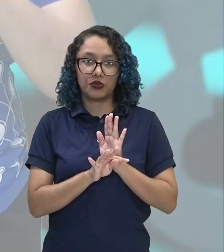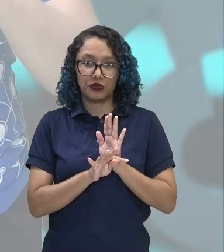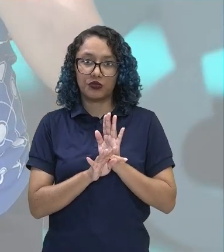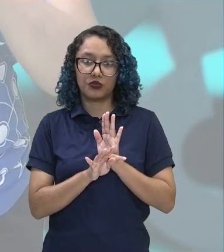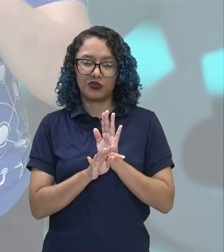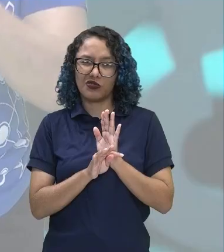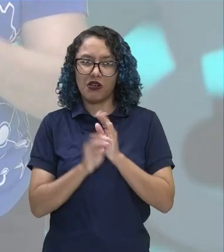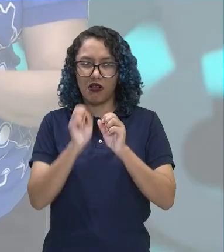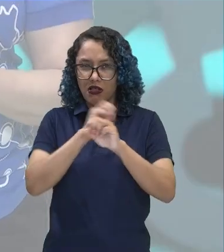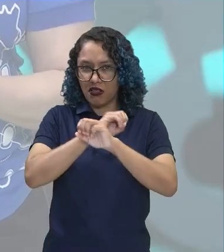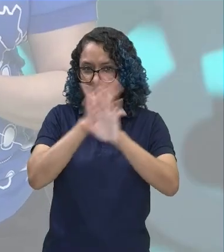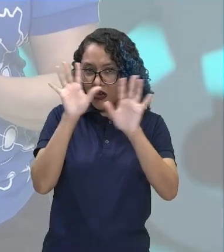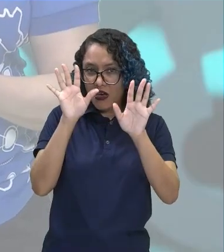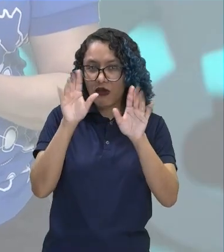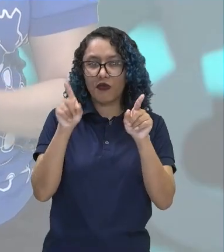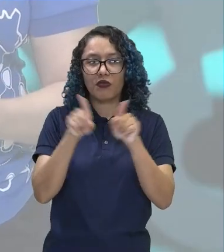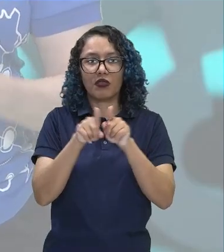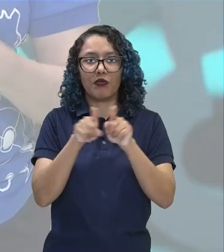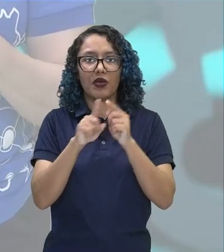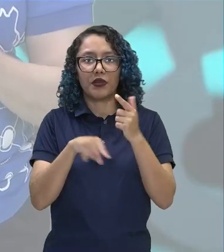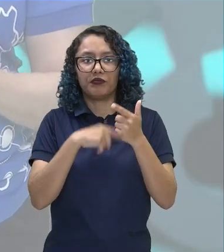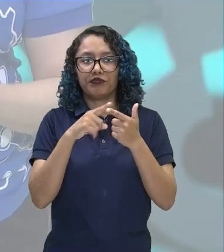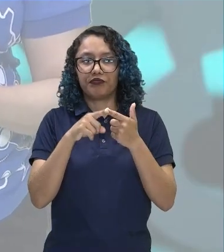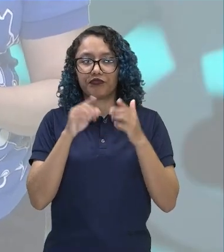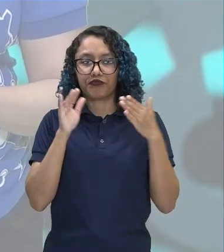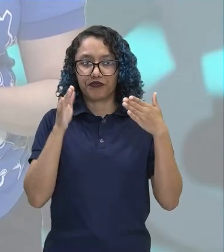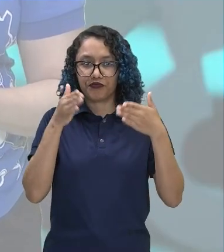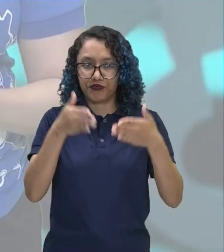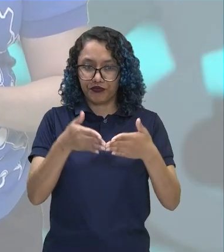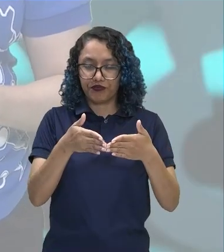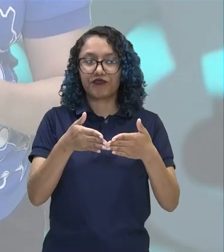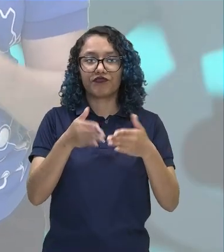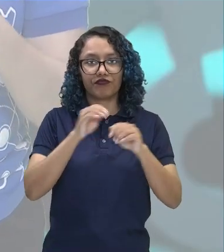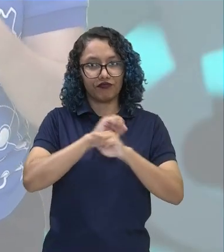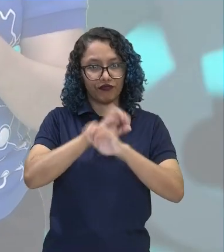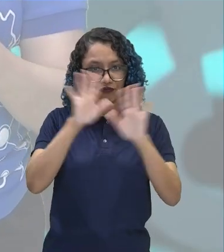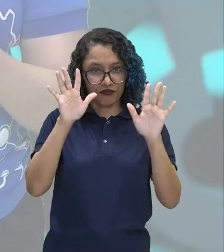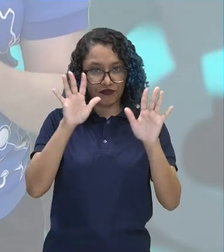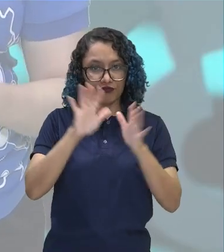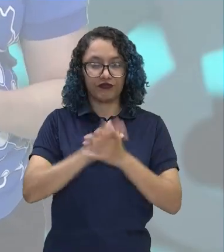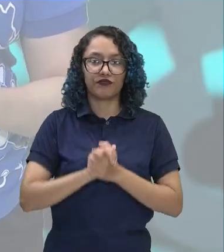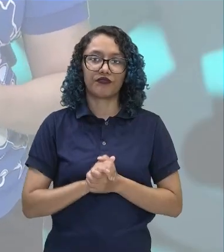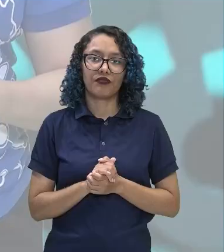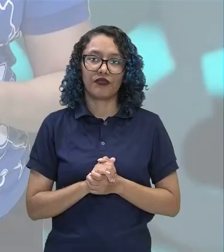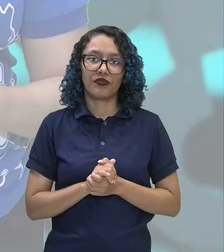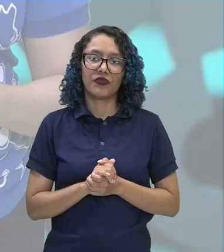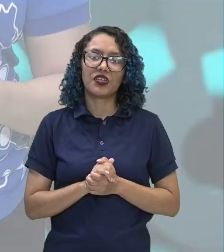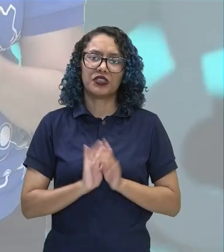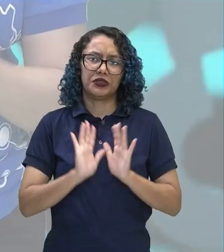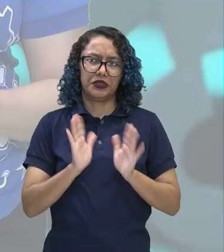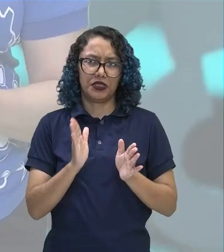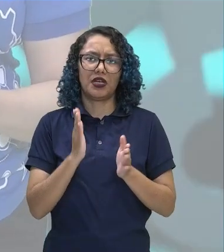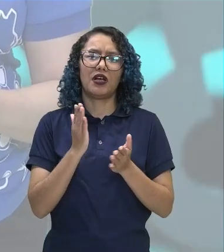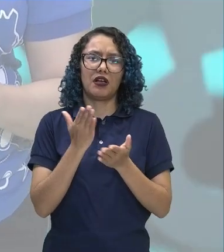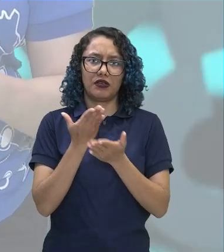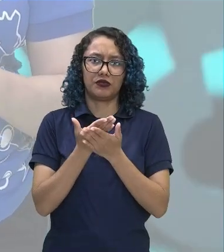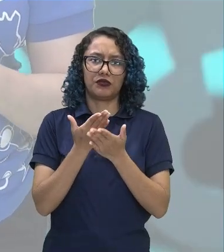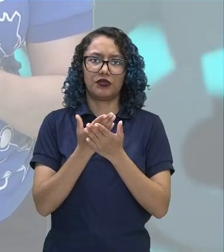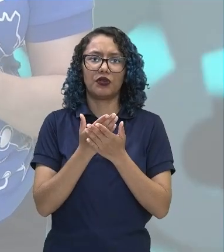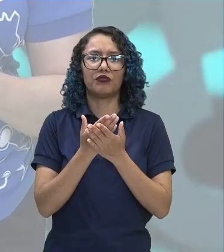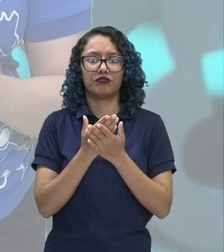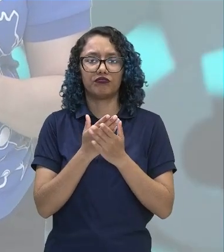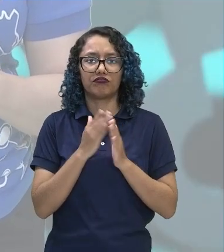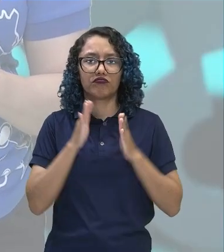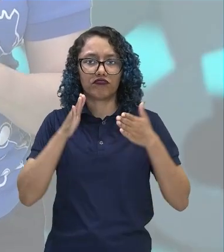vai ser objetivo e bem claro. Também já falamos da objetividade, que faz parte, quando